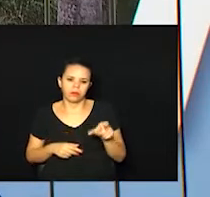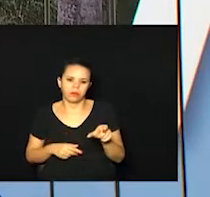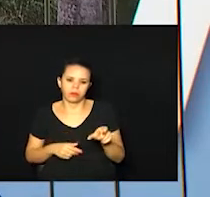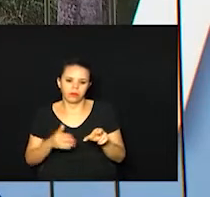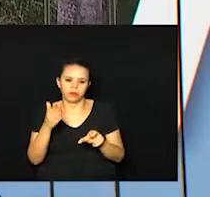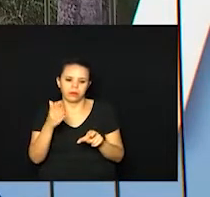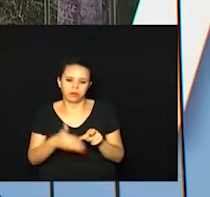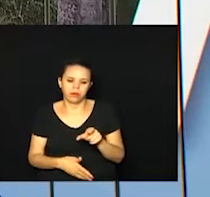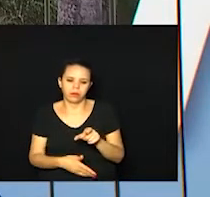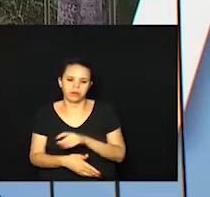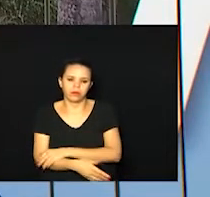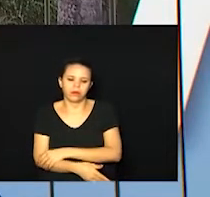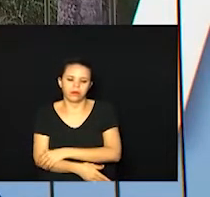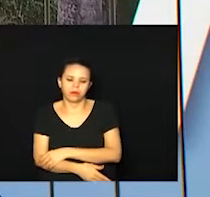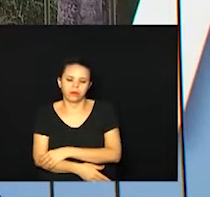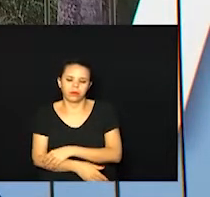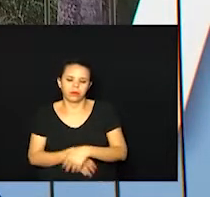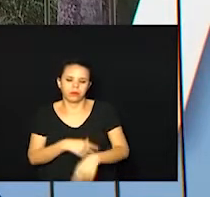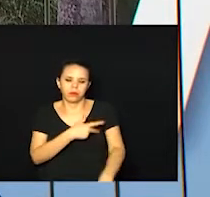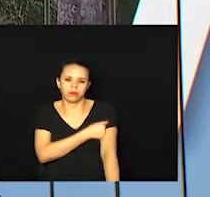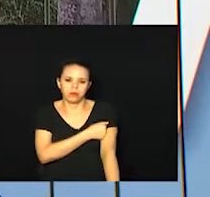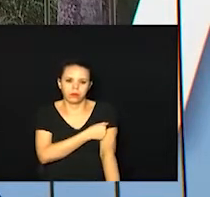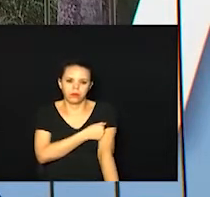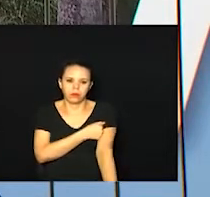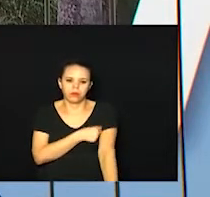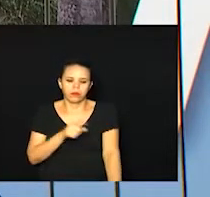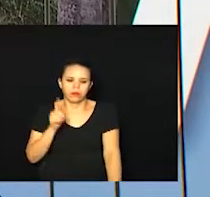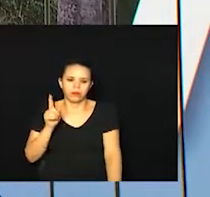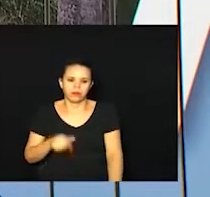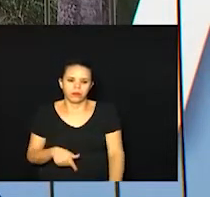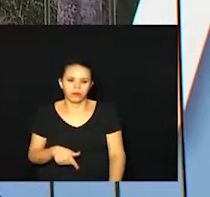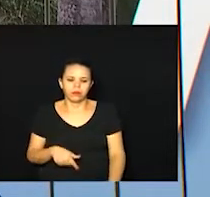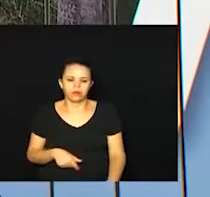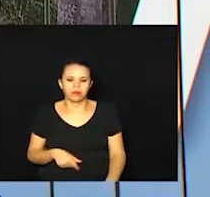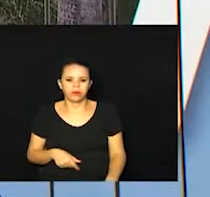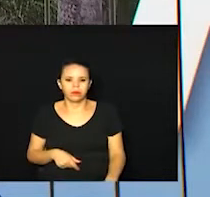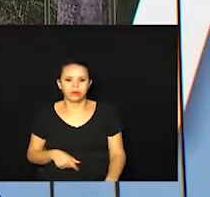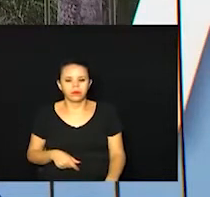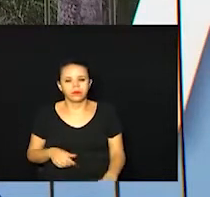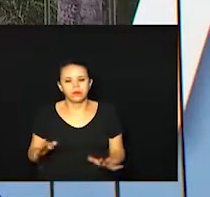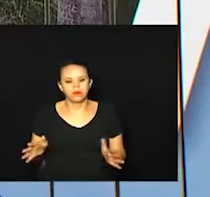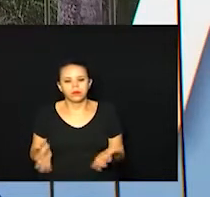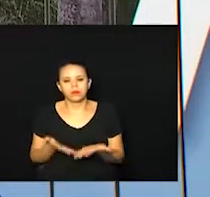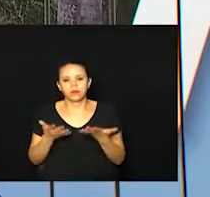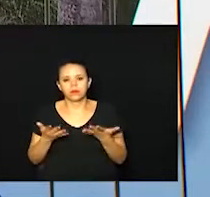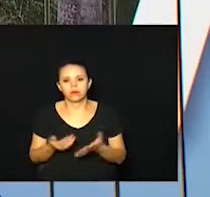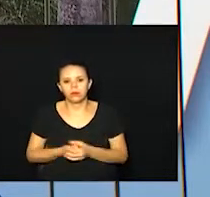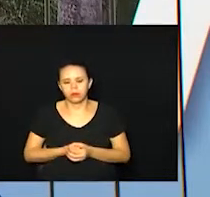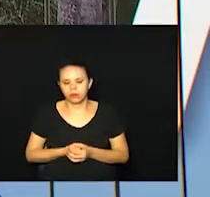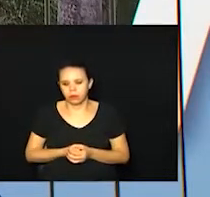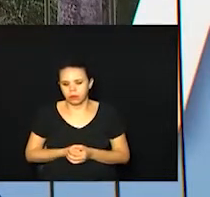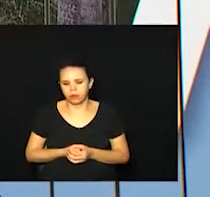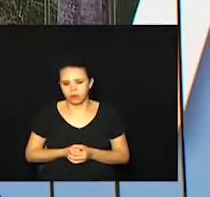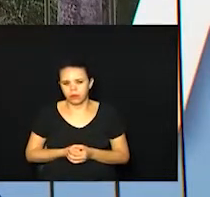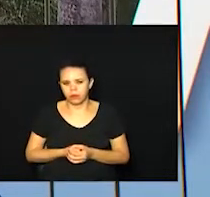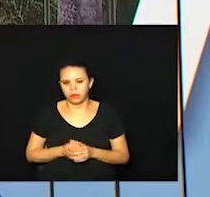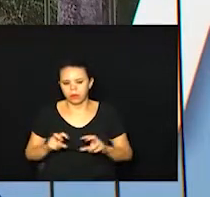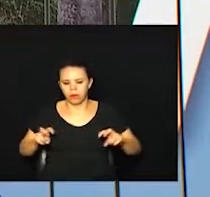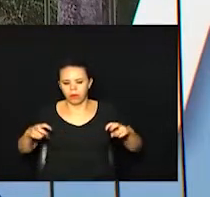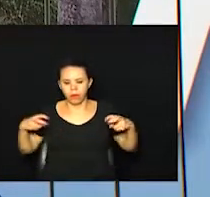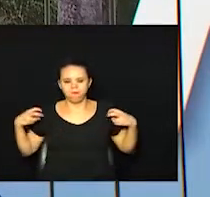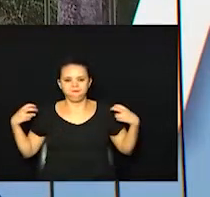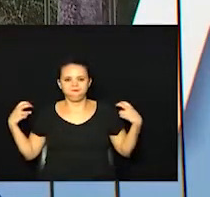passaporte, ele é um instrumento de estímulo a isso. O passaporte no estádio de